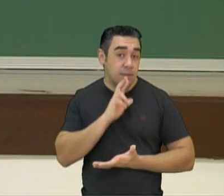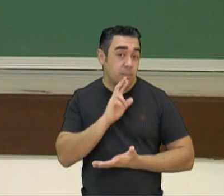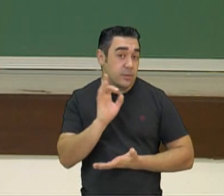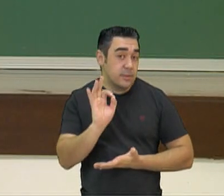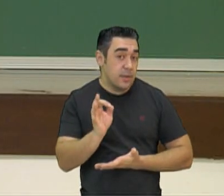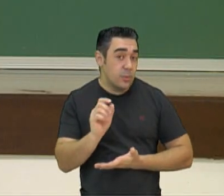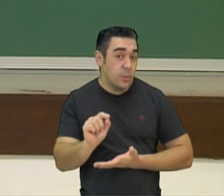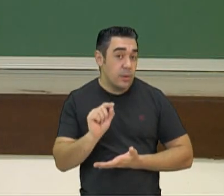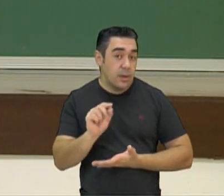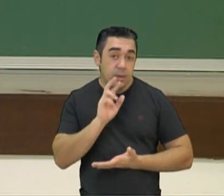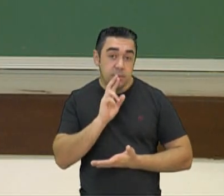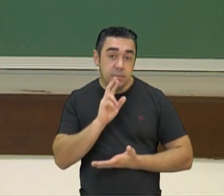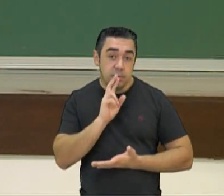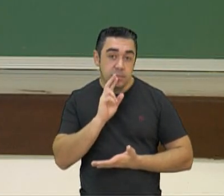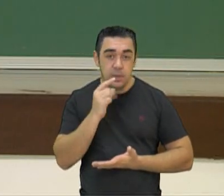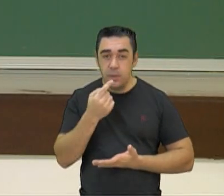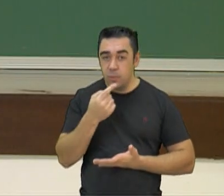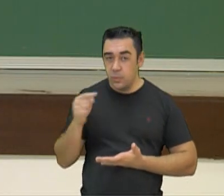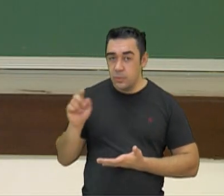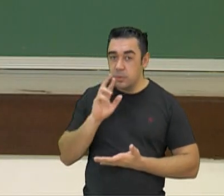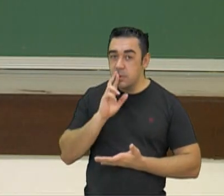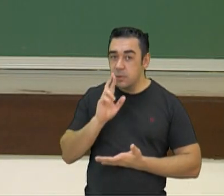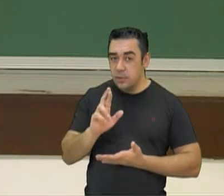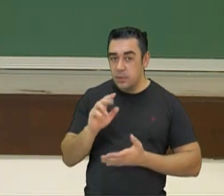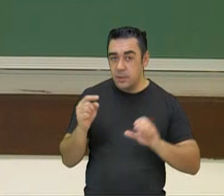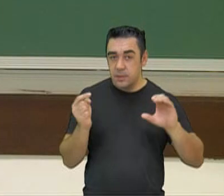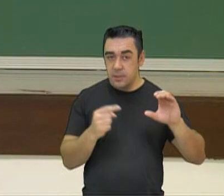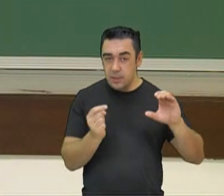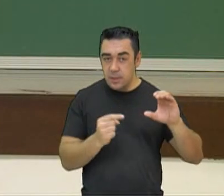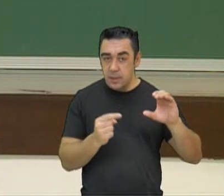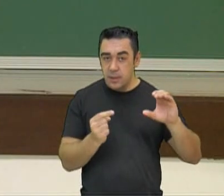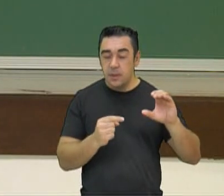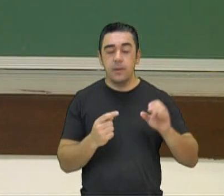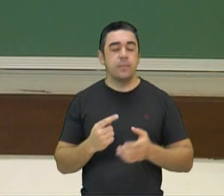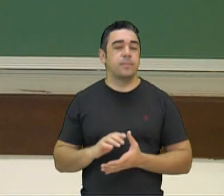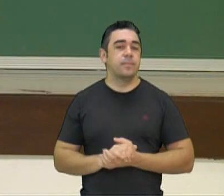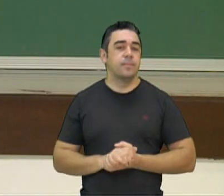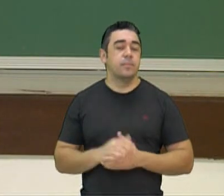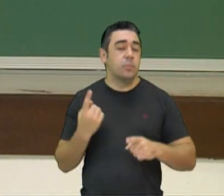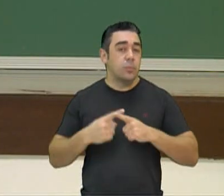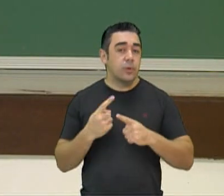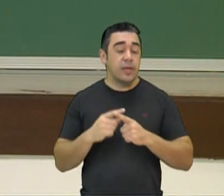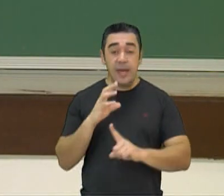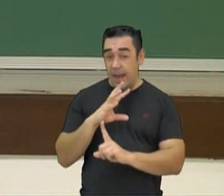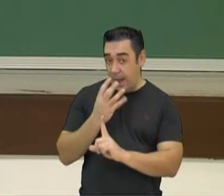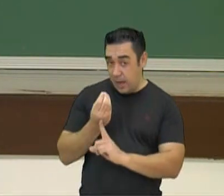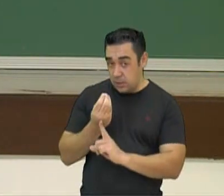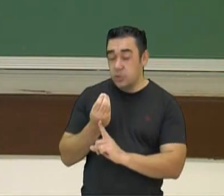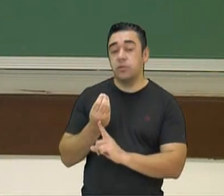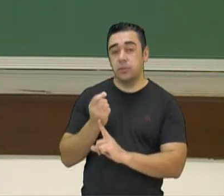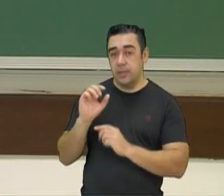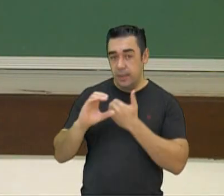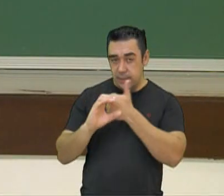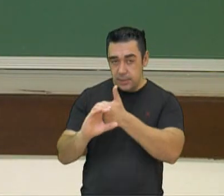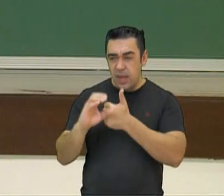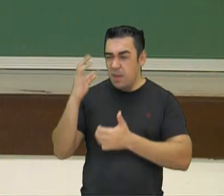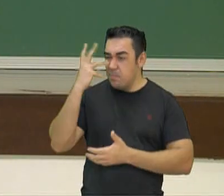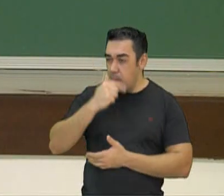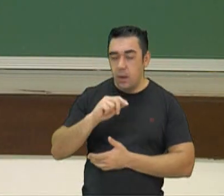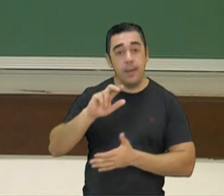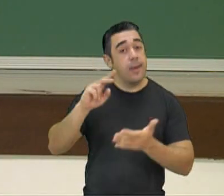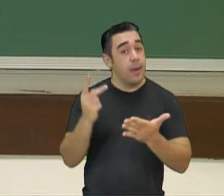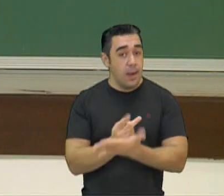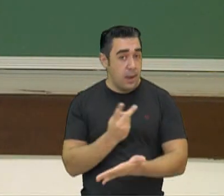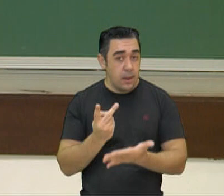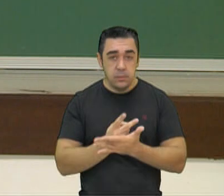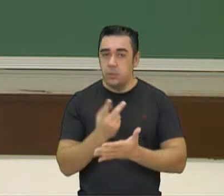Acertou quem respondeu a última letra, a letra C. A arte cristã era considerada bela. É errado,